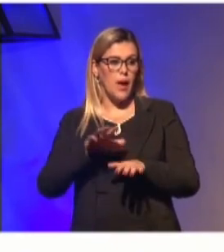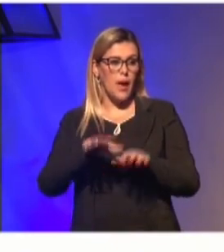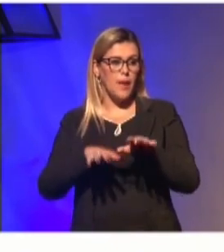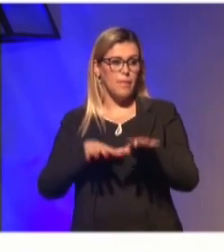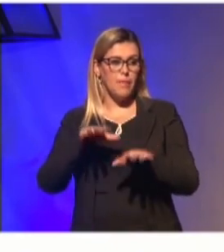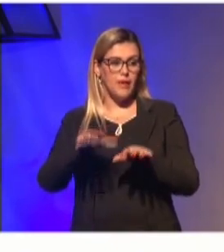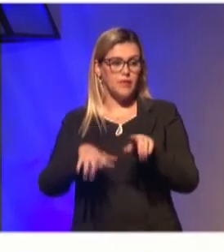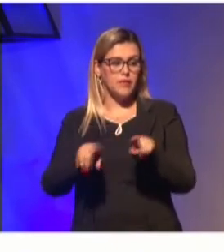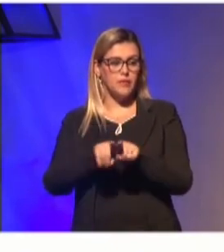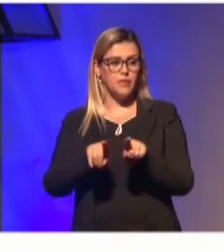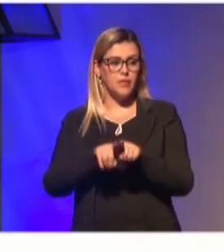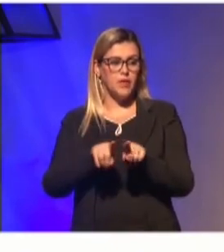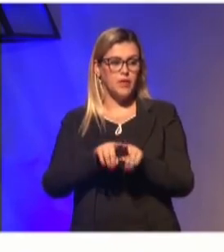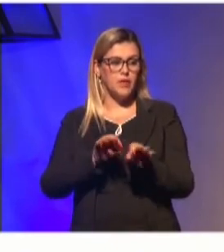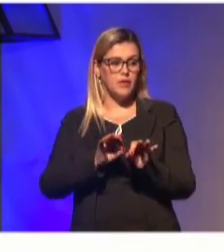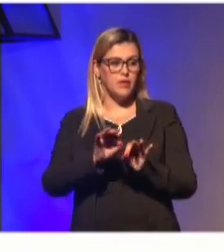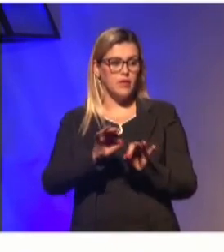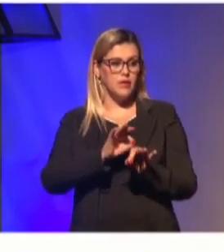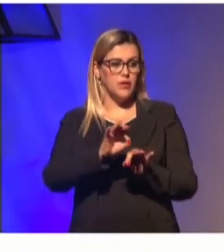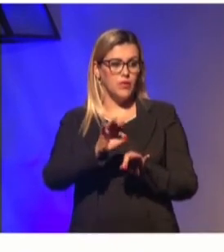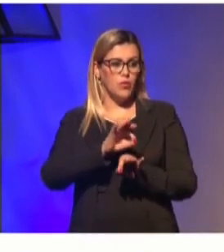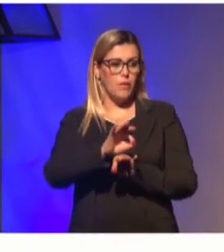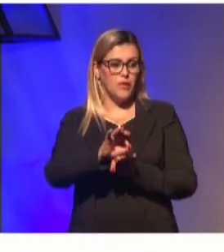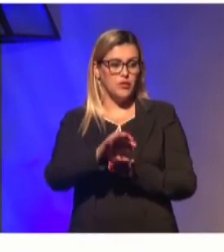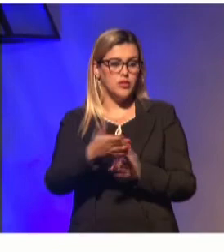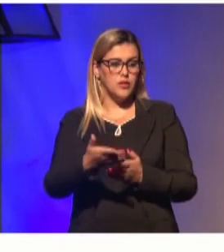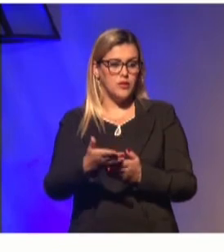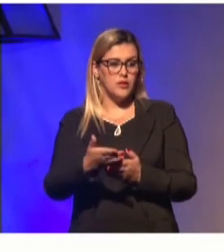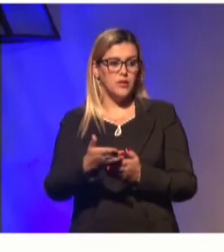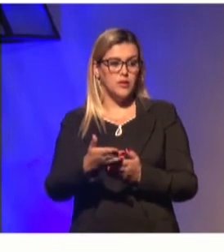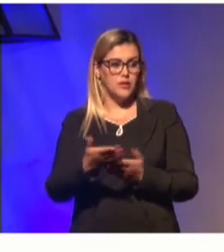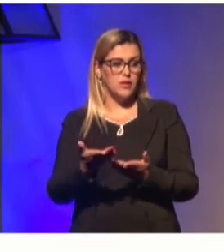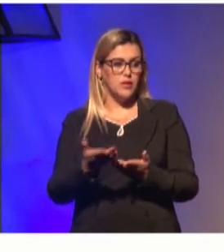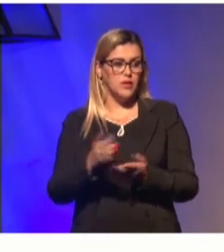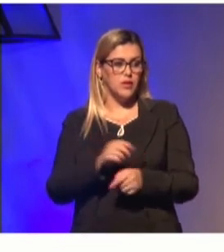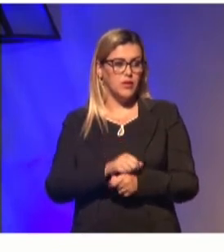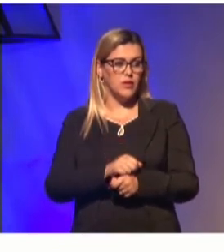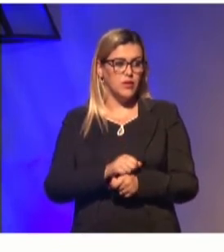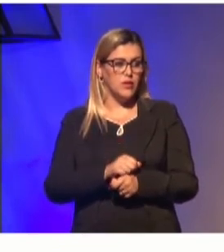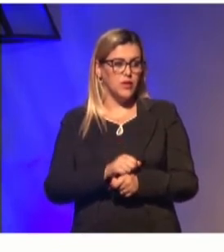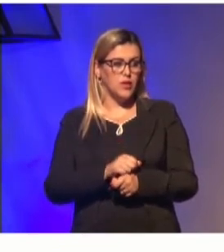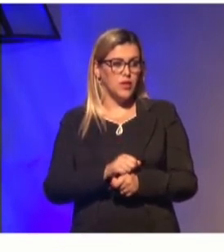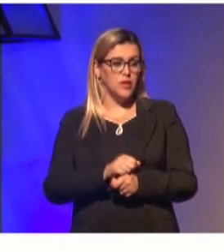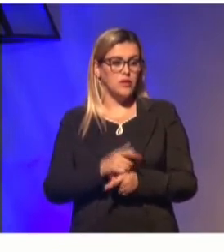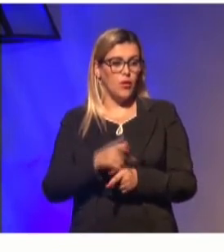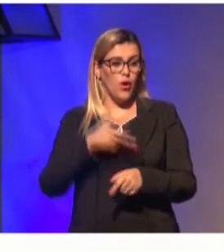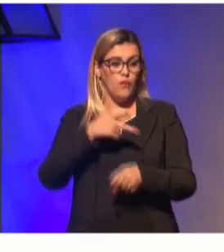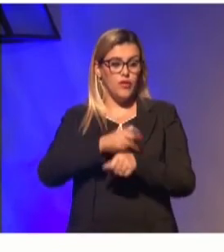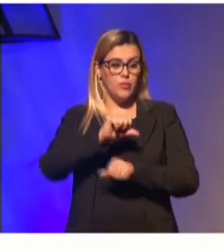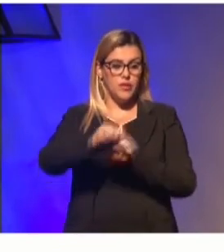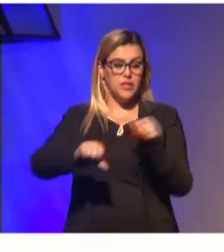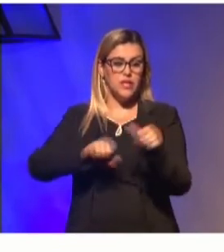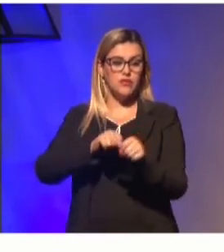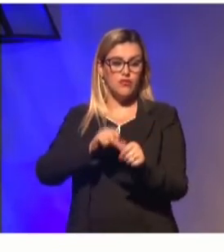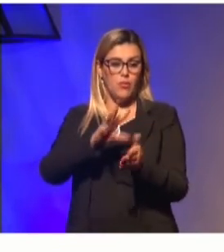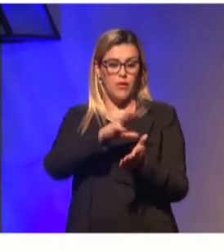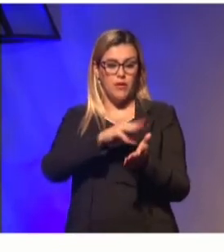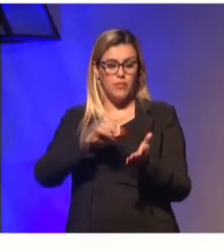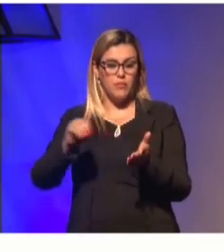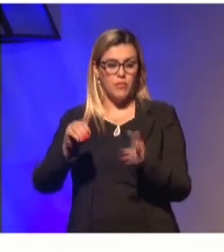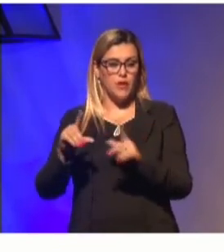tem algumas medidas que são feitas, né? Não no vídeo, né? O vídeo normalmente é transformado em imagem. E aí se